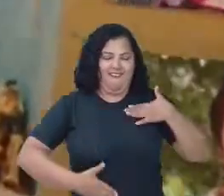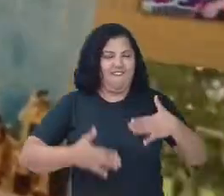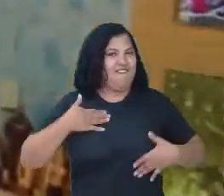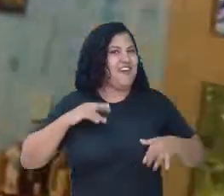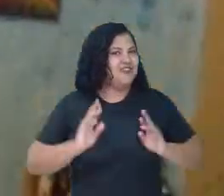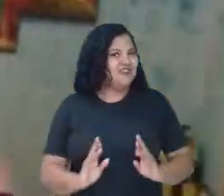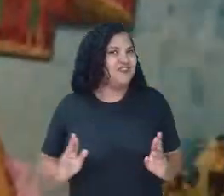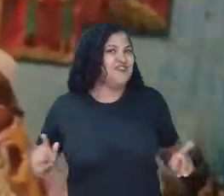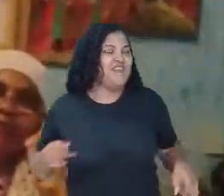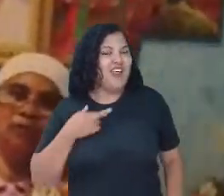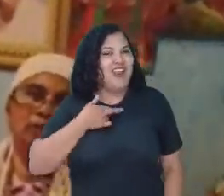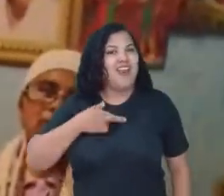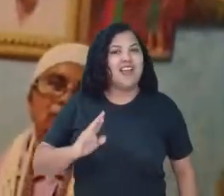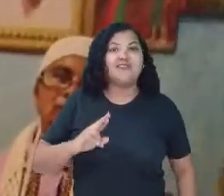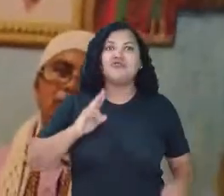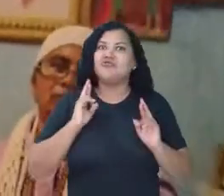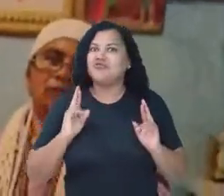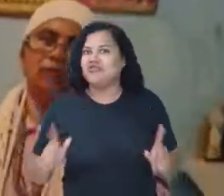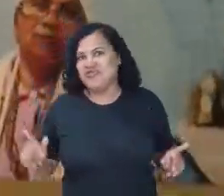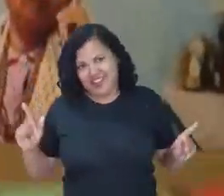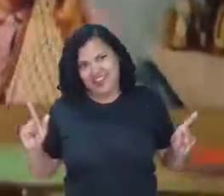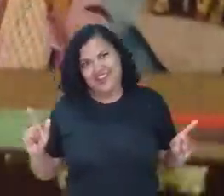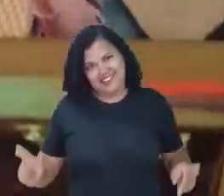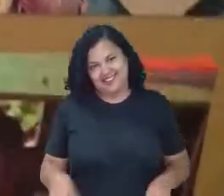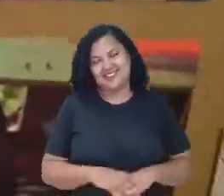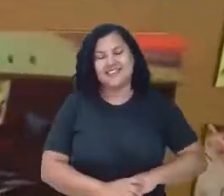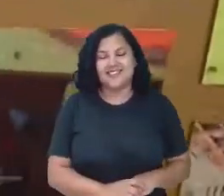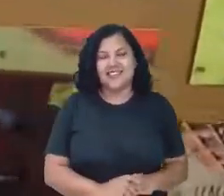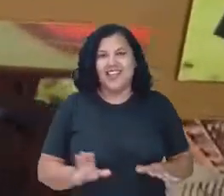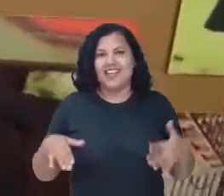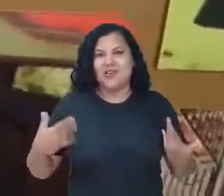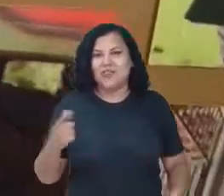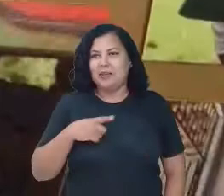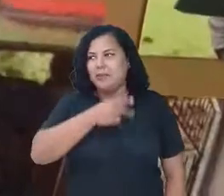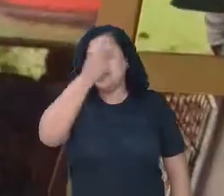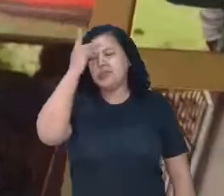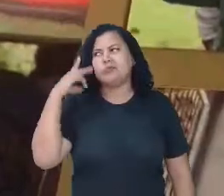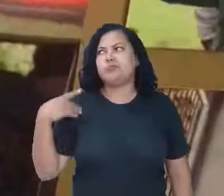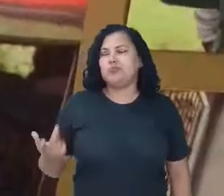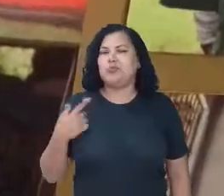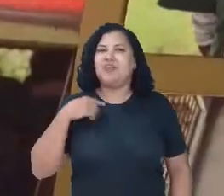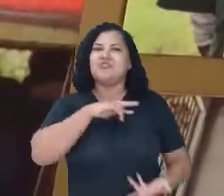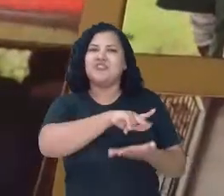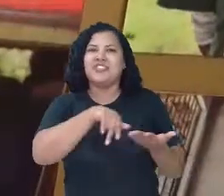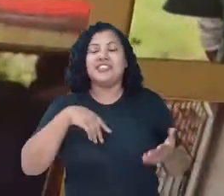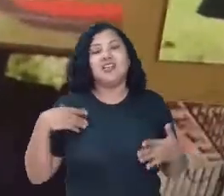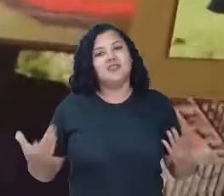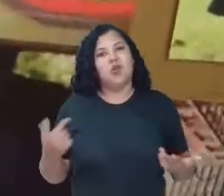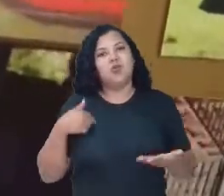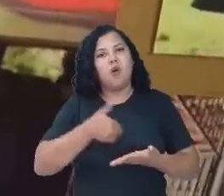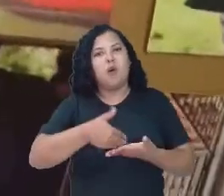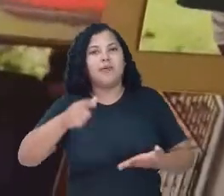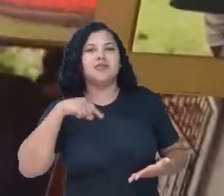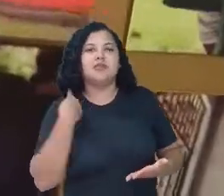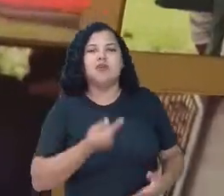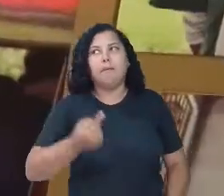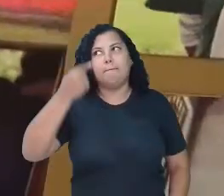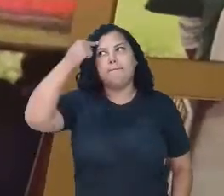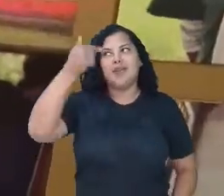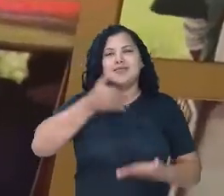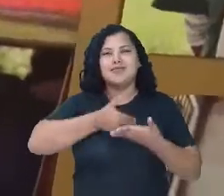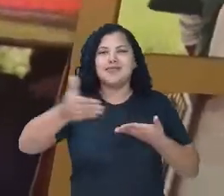de crenças e de coisas diferentes. Então aqui a gente tem um pouco da diversidade. E é a partir disso que a gente vai começar a